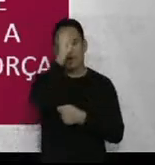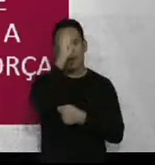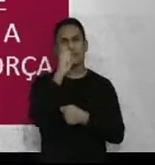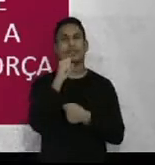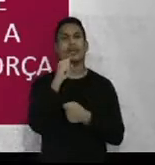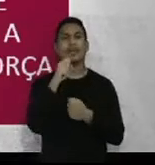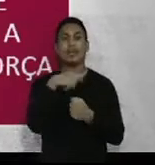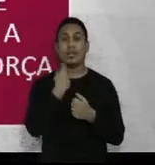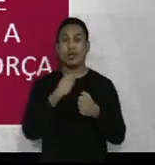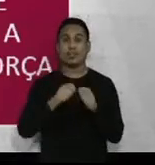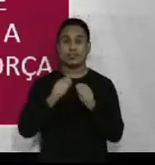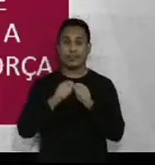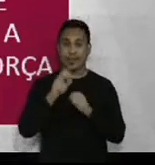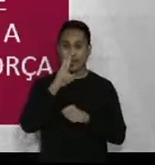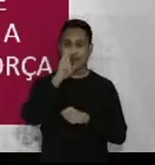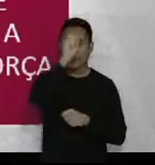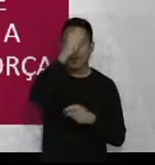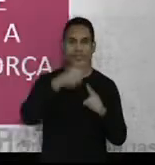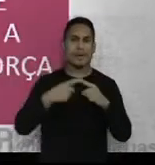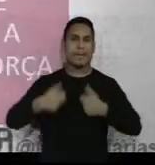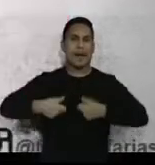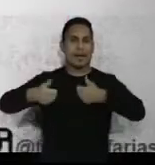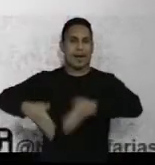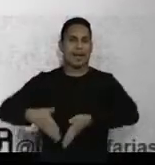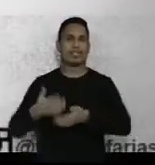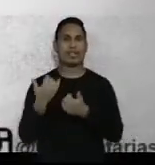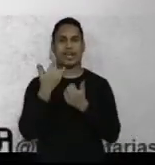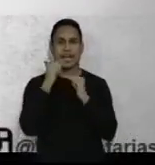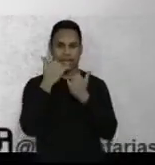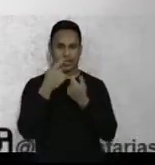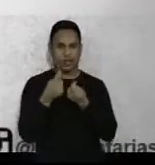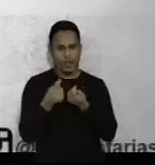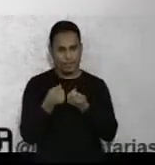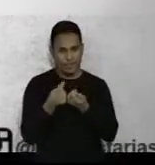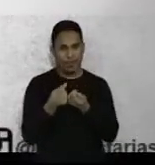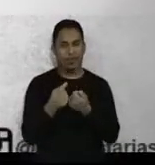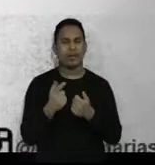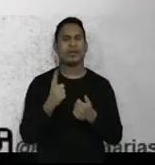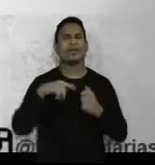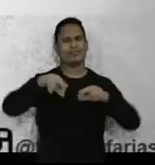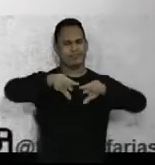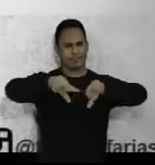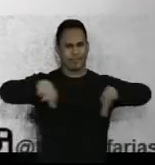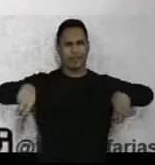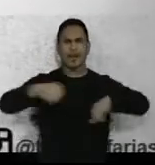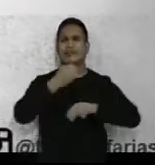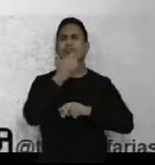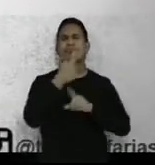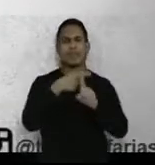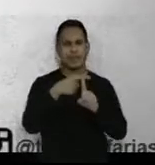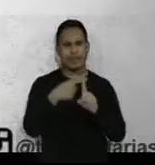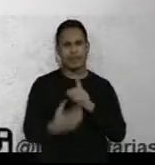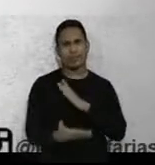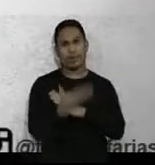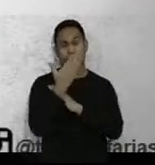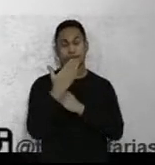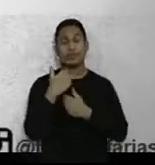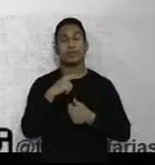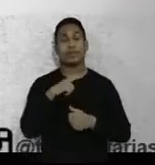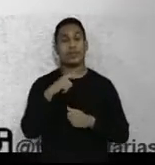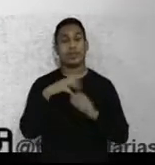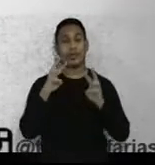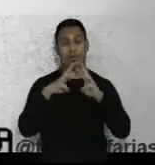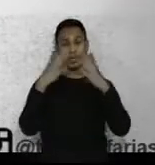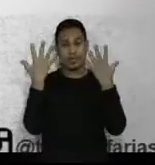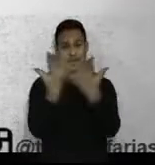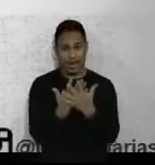né? Uma economia de exercício. Então, são diversos benefícios que a gente vai ter aí. Esse slide aqui, eu vou passar ele mais rapidinho,